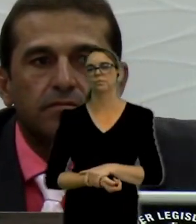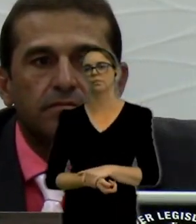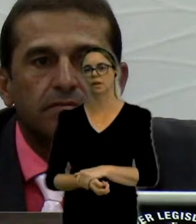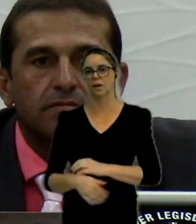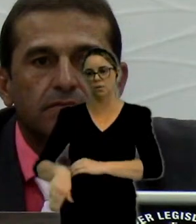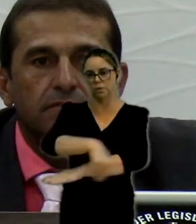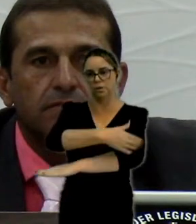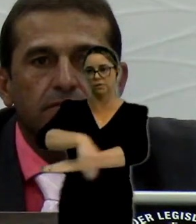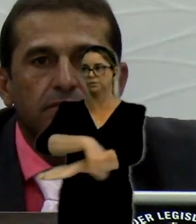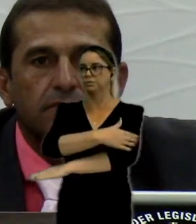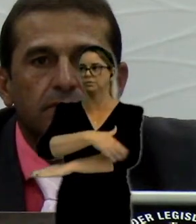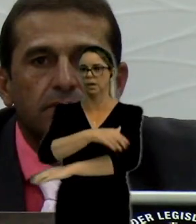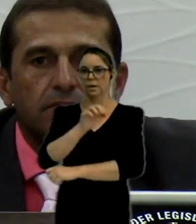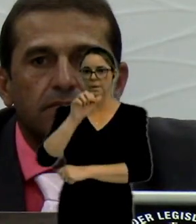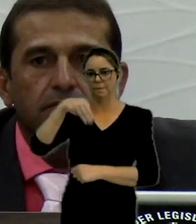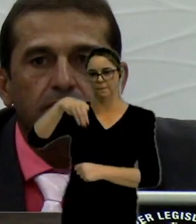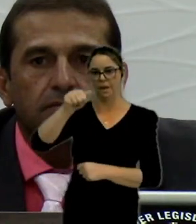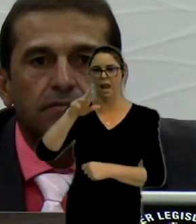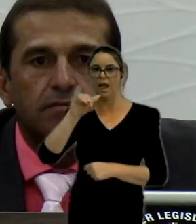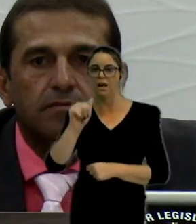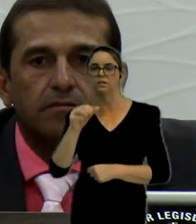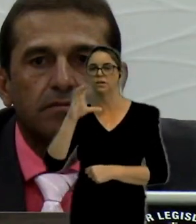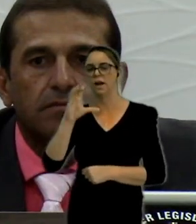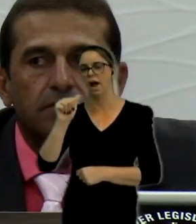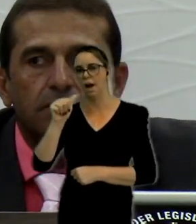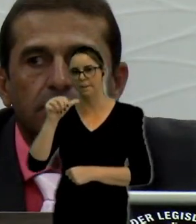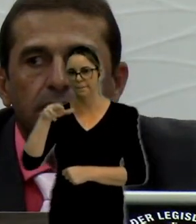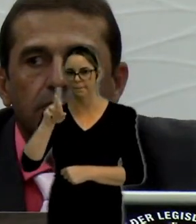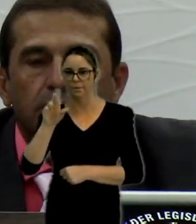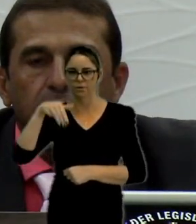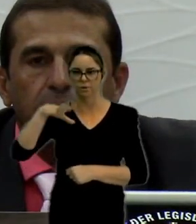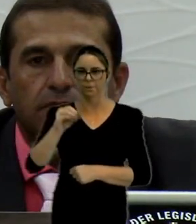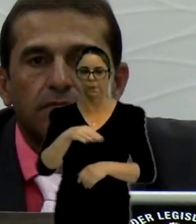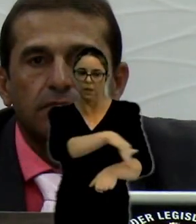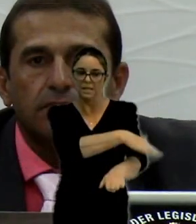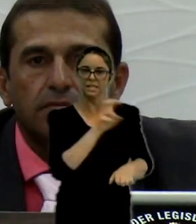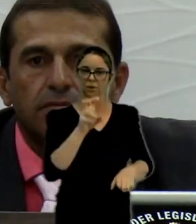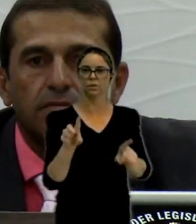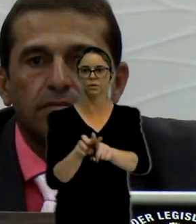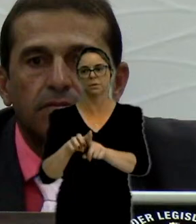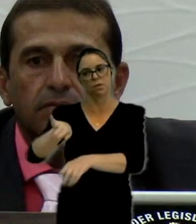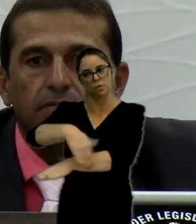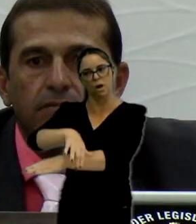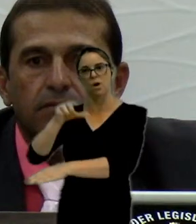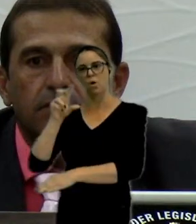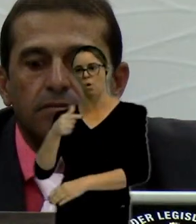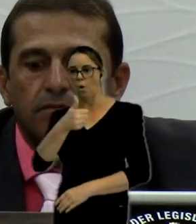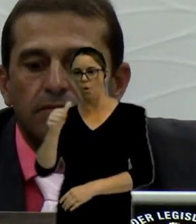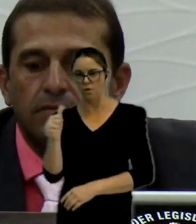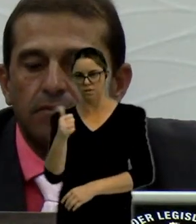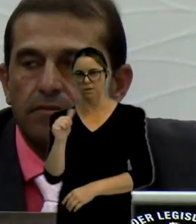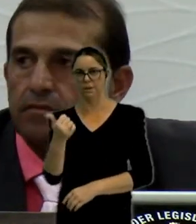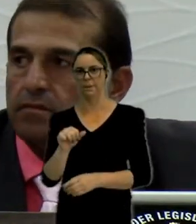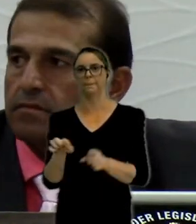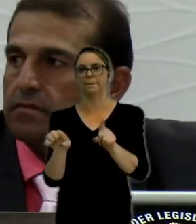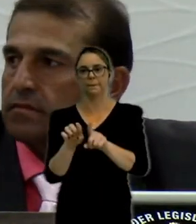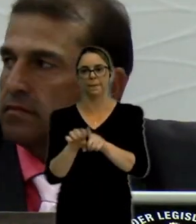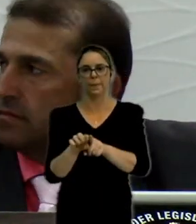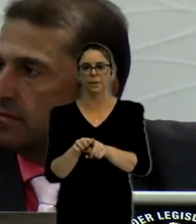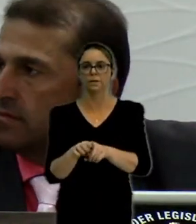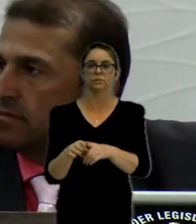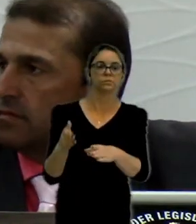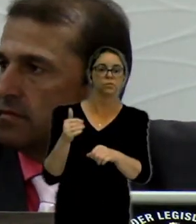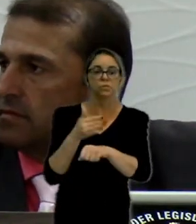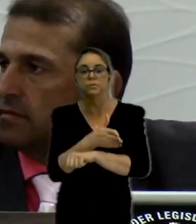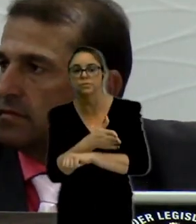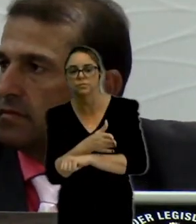Correia e Maria do Carmo da Silva, antiga rua 5 e rua 11, bem como que proceda com a recuperação dos acessos enquanto a